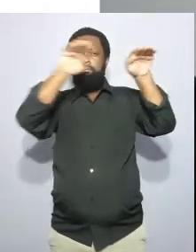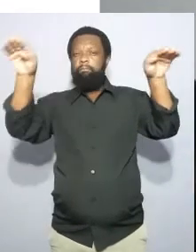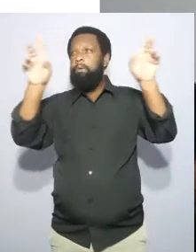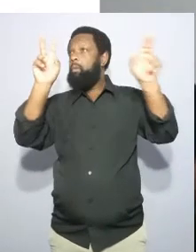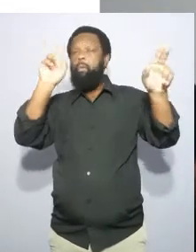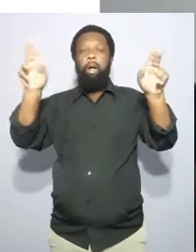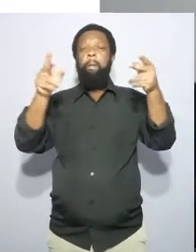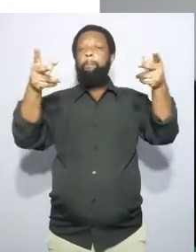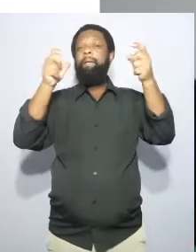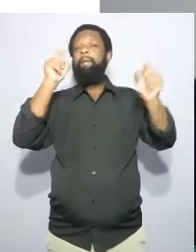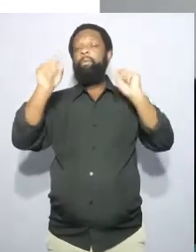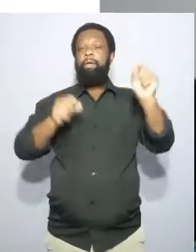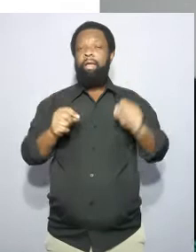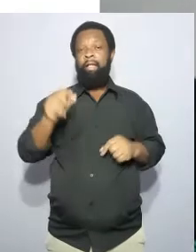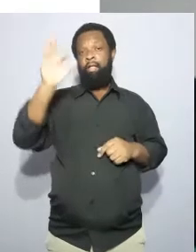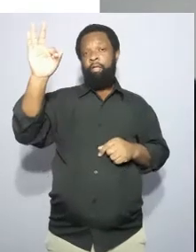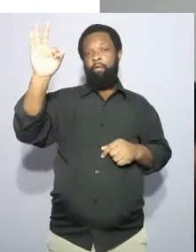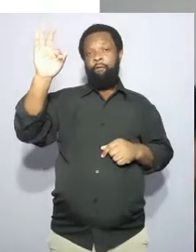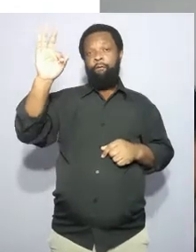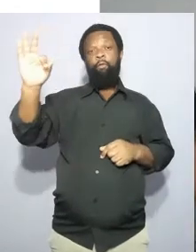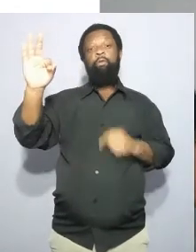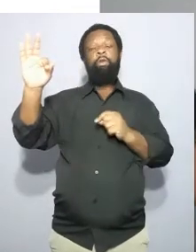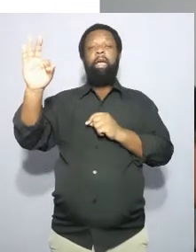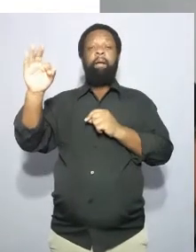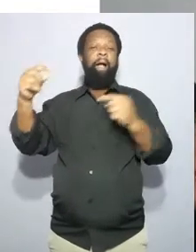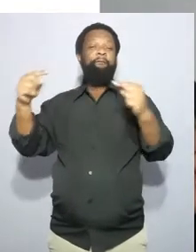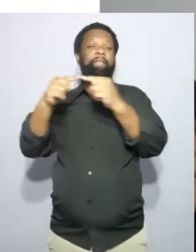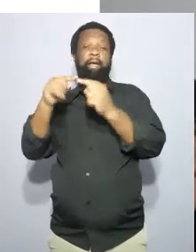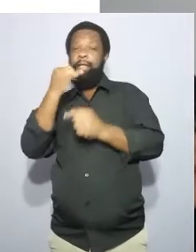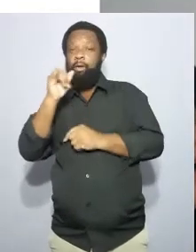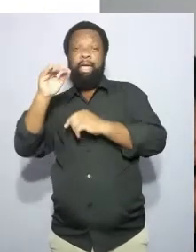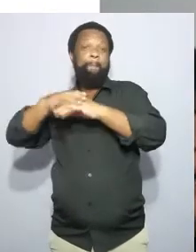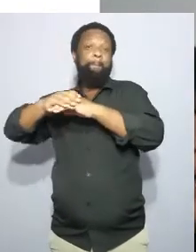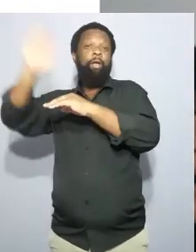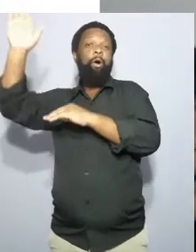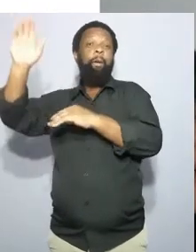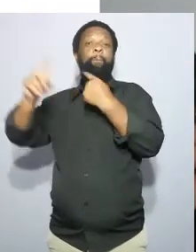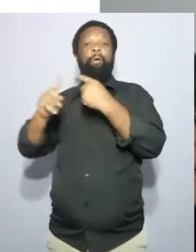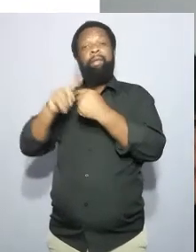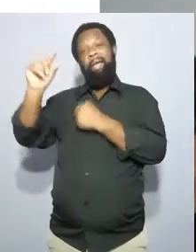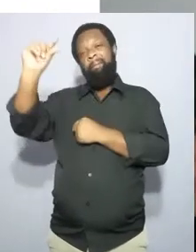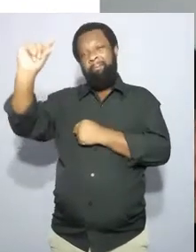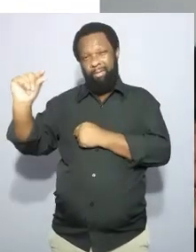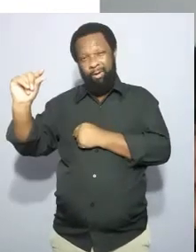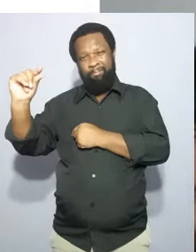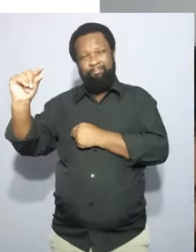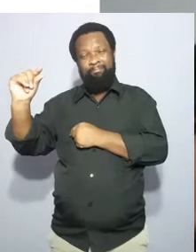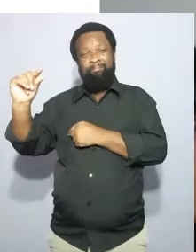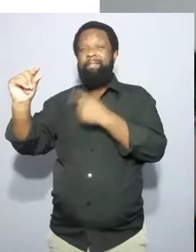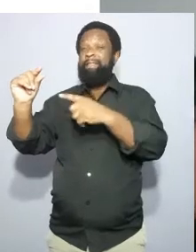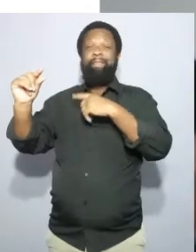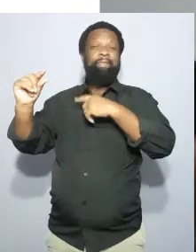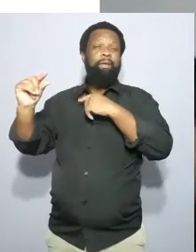flúor tem uma afinidade eletrônica maior, justamente porque ele é menor. Como ele é menor, como ele tem